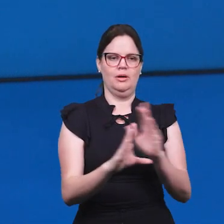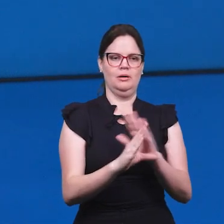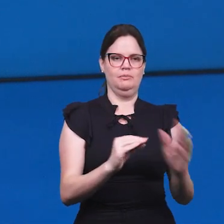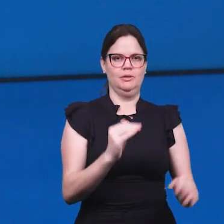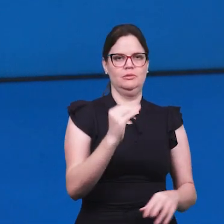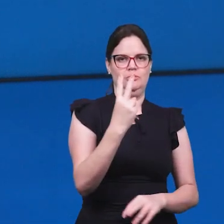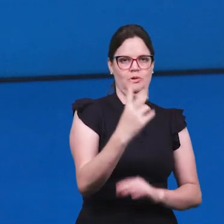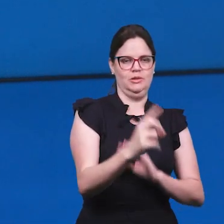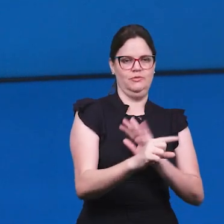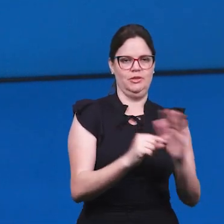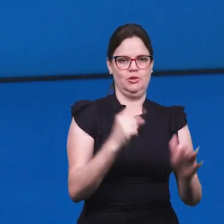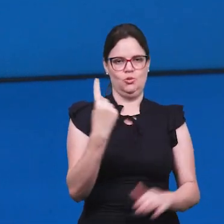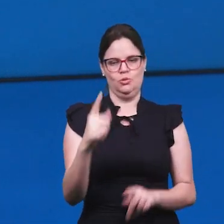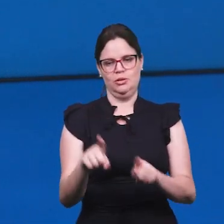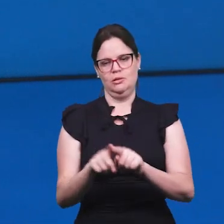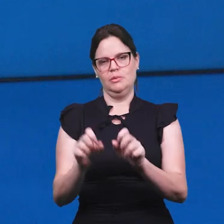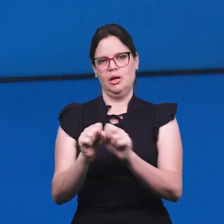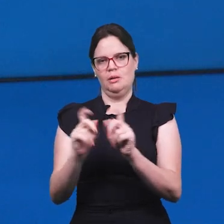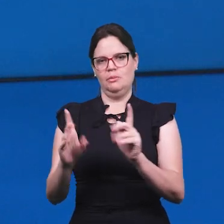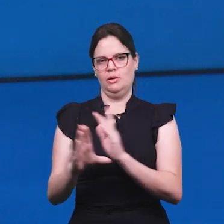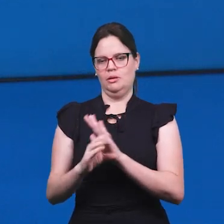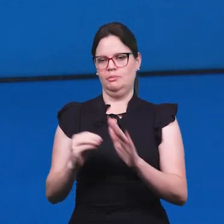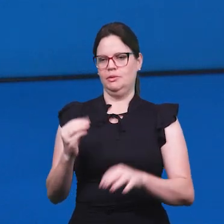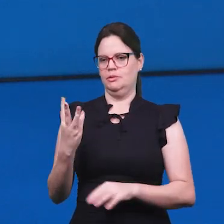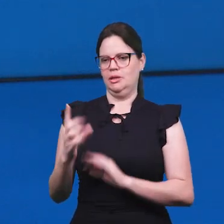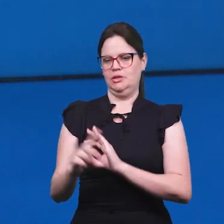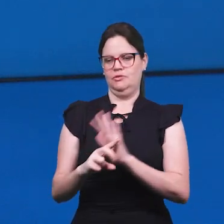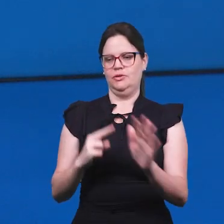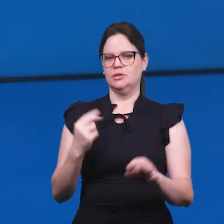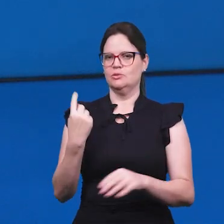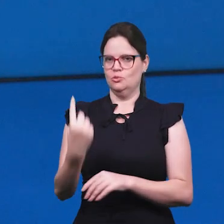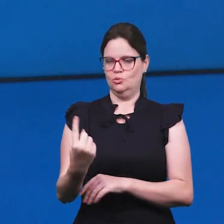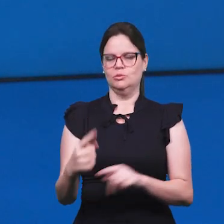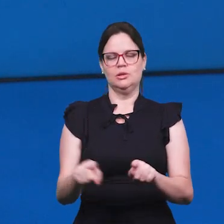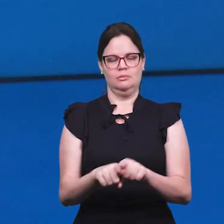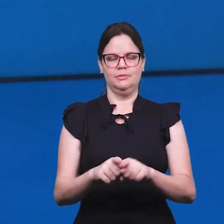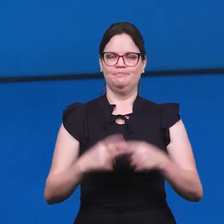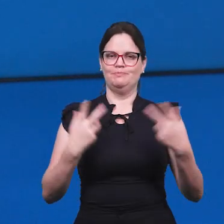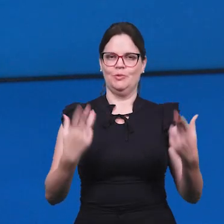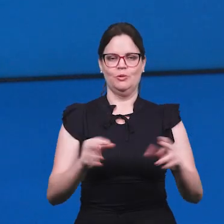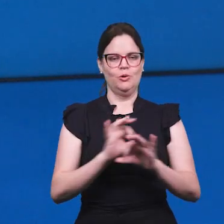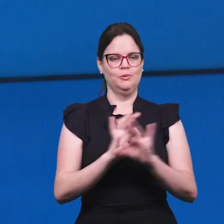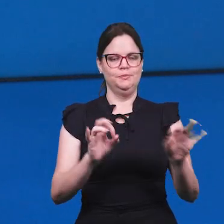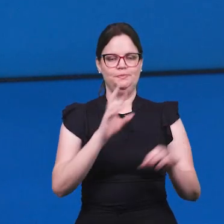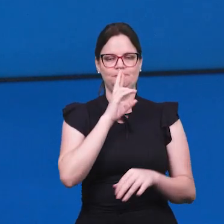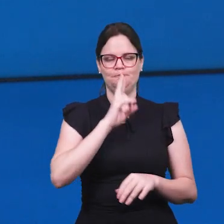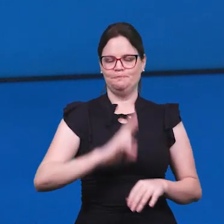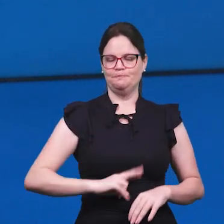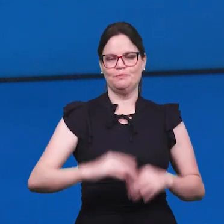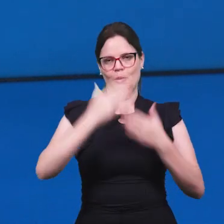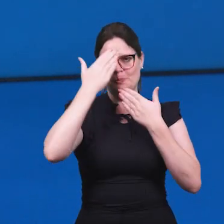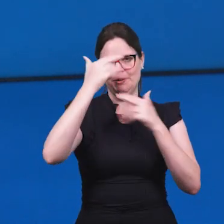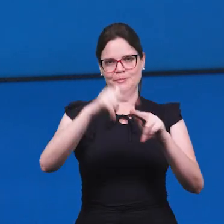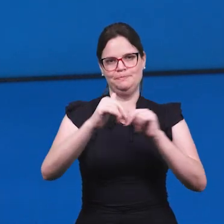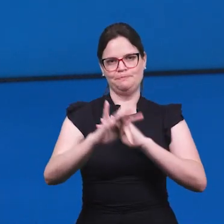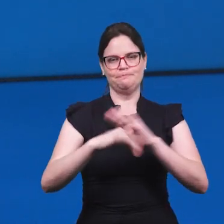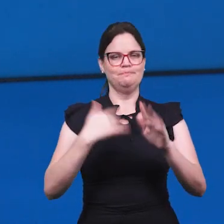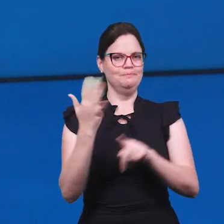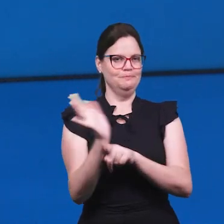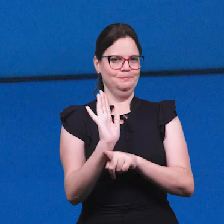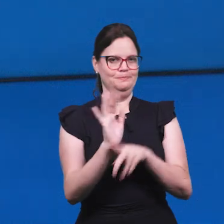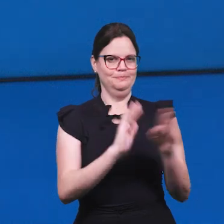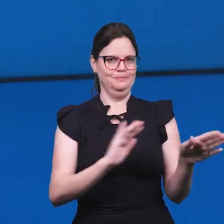1, e o capítulo 3, verso 1 também, operando ali os 7 Espíritos de Deus. Muito bem colocado na sua resposta,